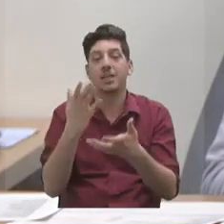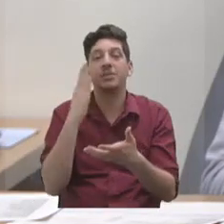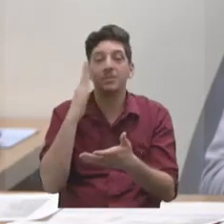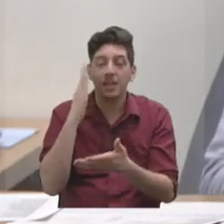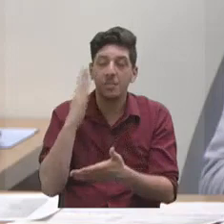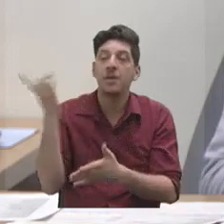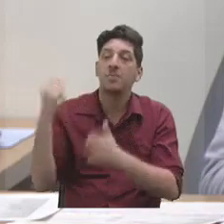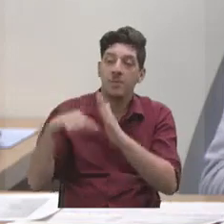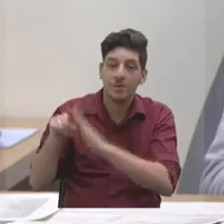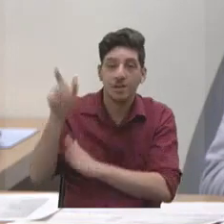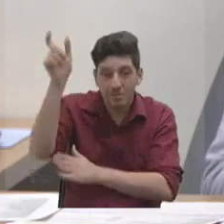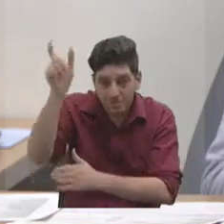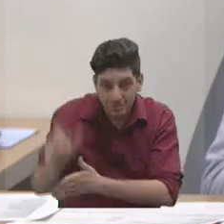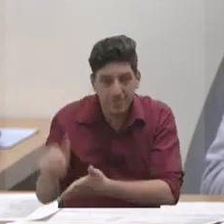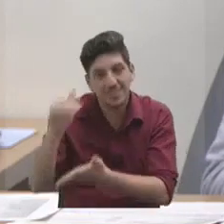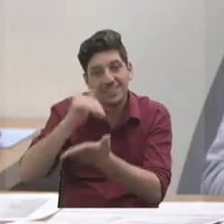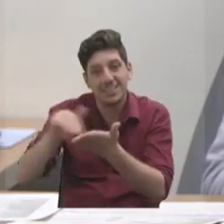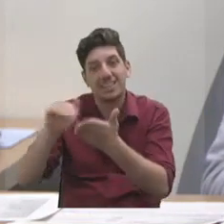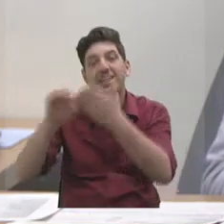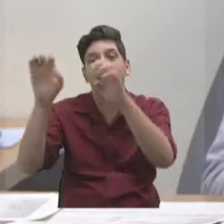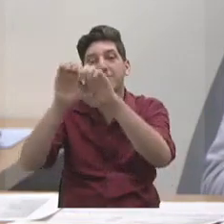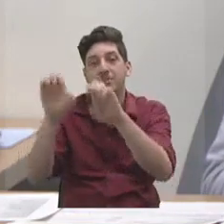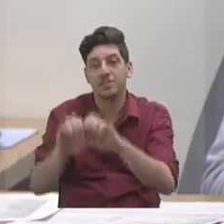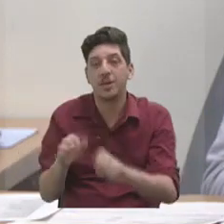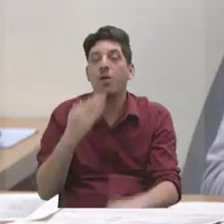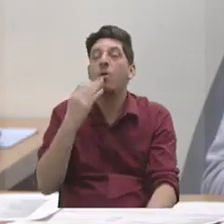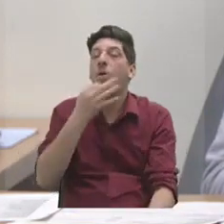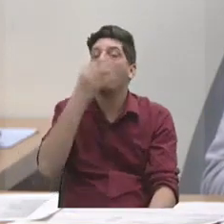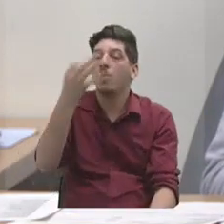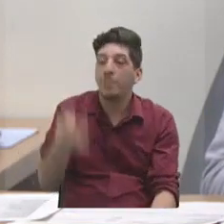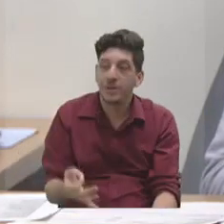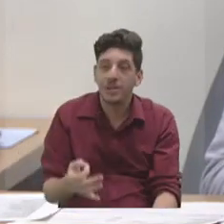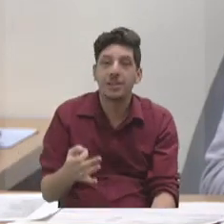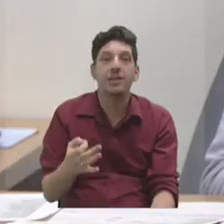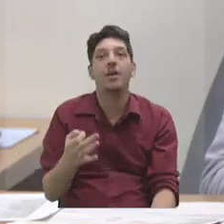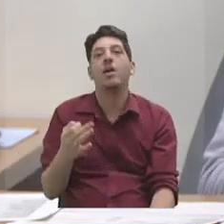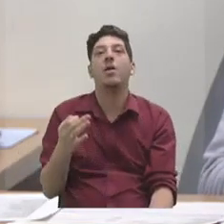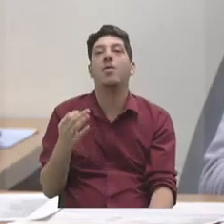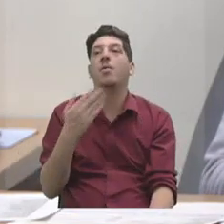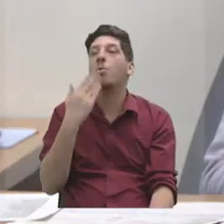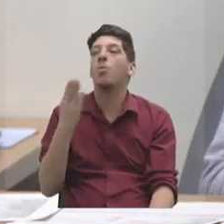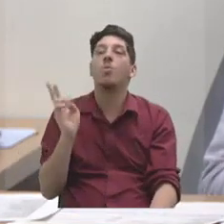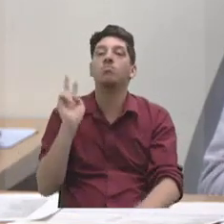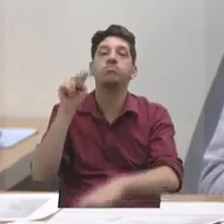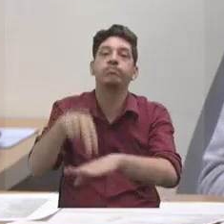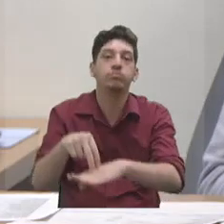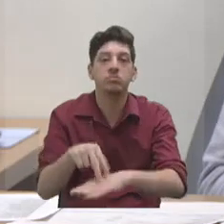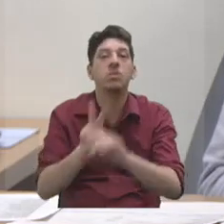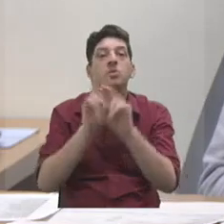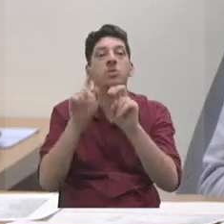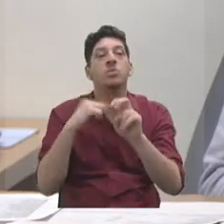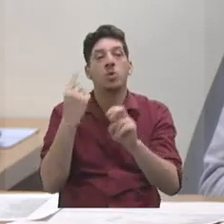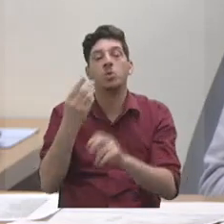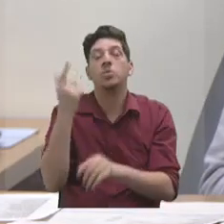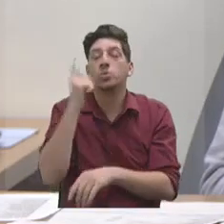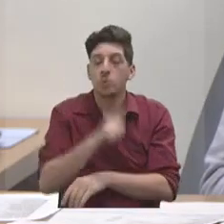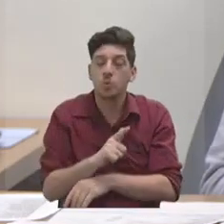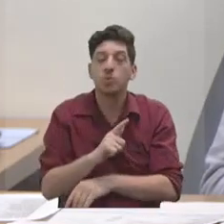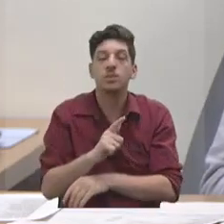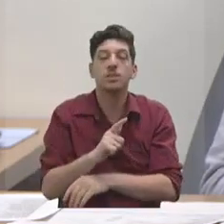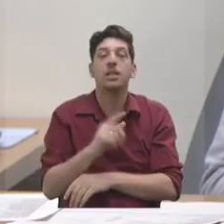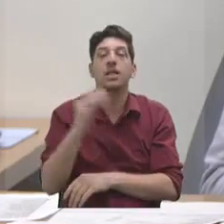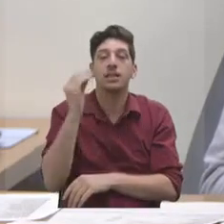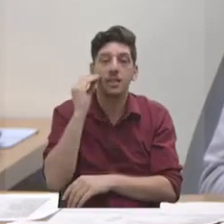seinfra qual é a posição dessa infra Qual a posição da seinfra para que a gente possa buscar essa